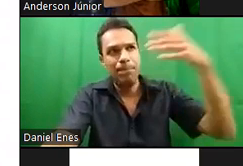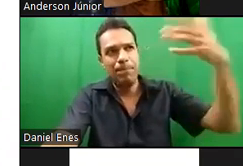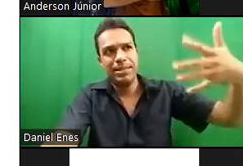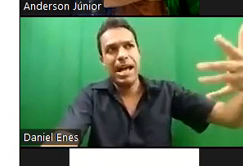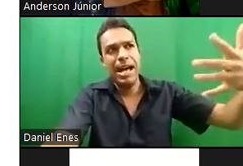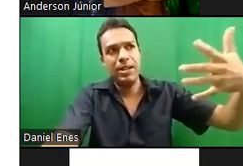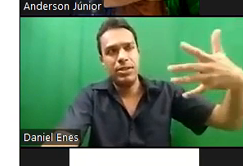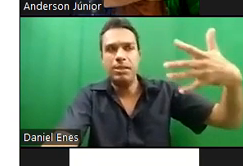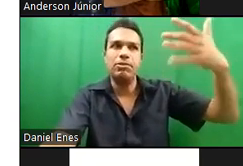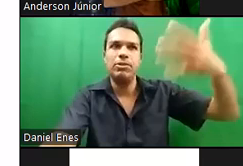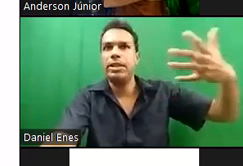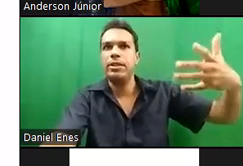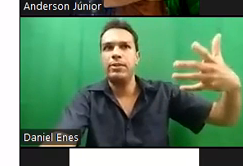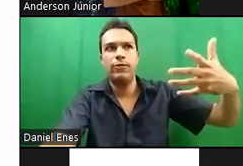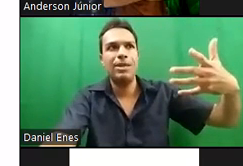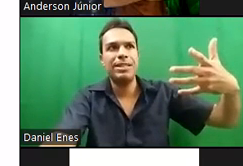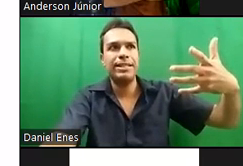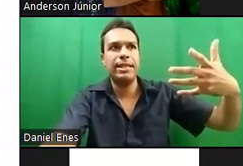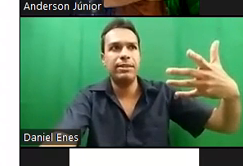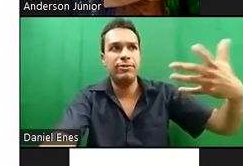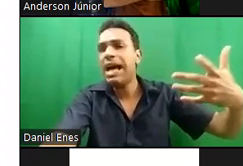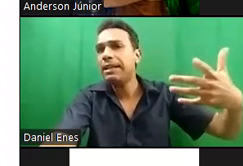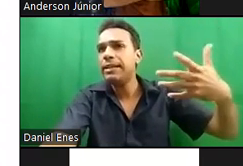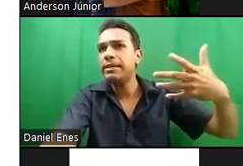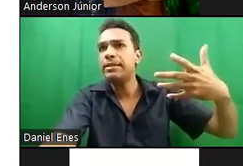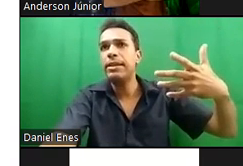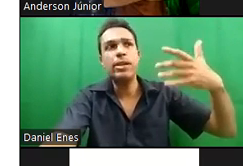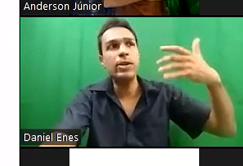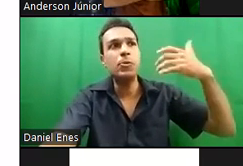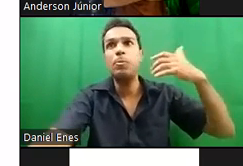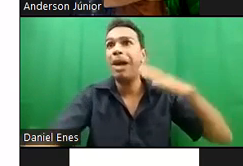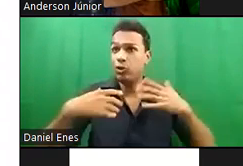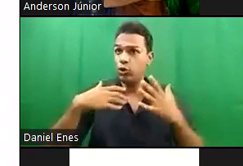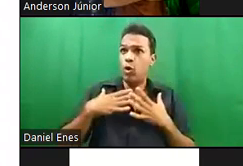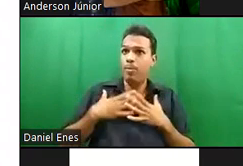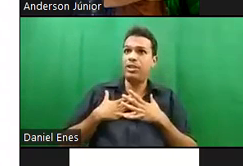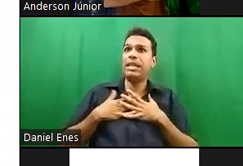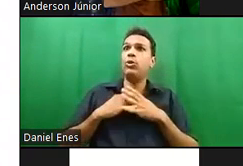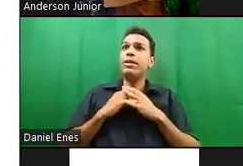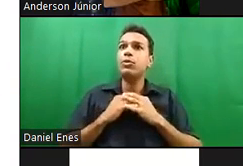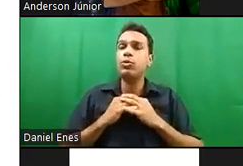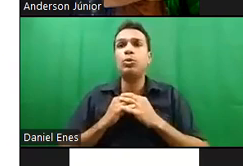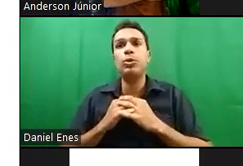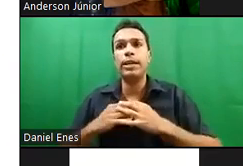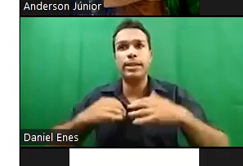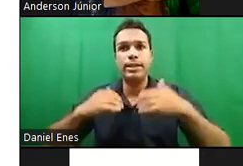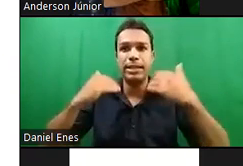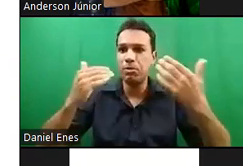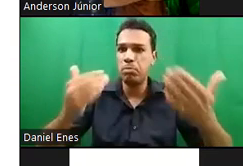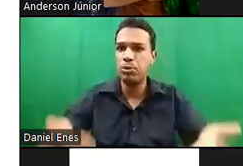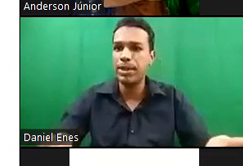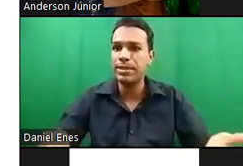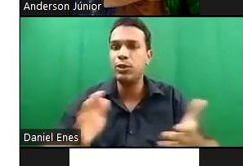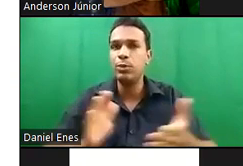que, apesar de as três formas aqui serem válidas, mais usualmente na nossa cultura aqui, na